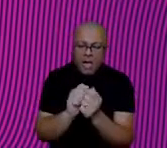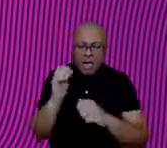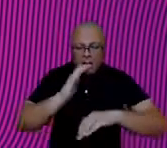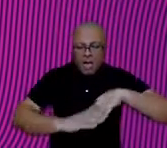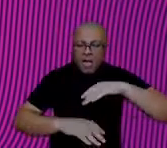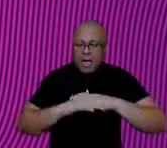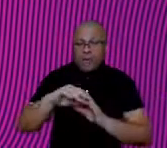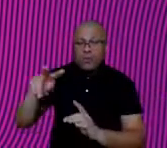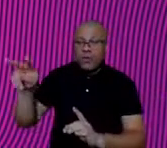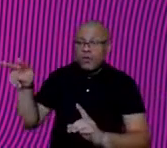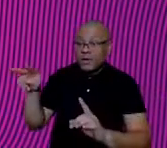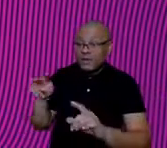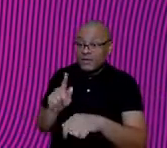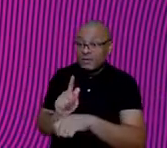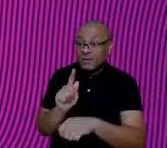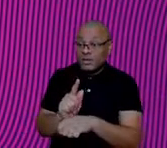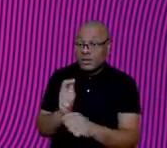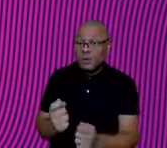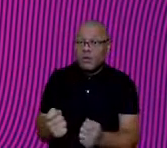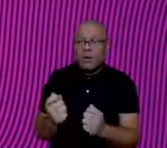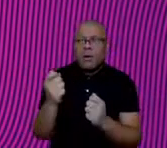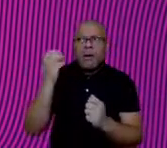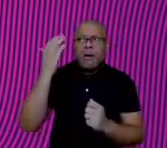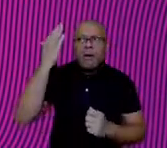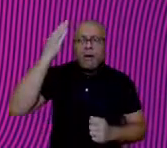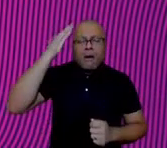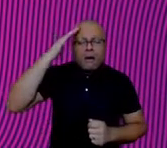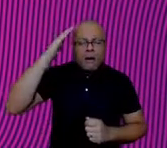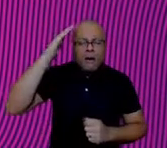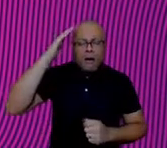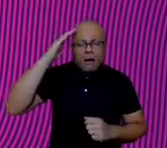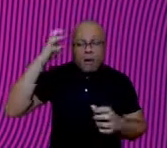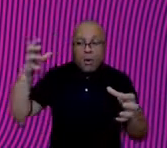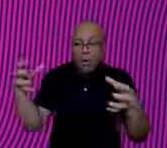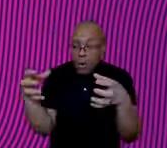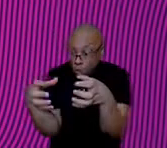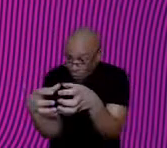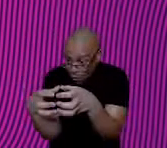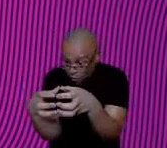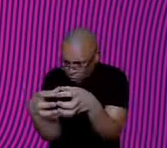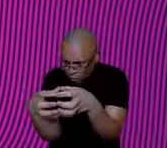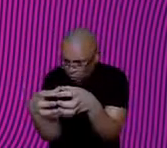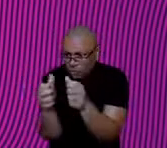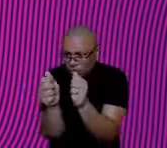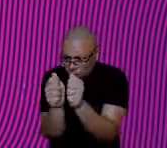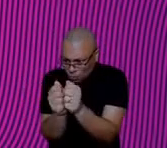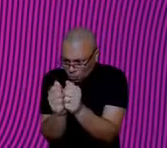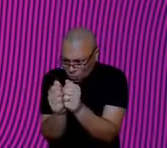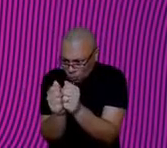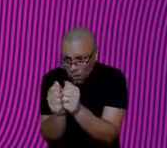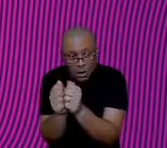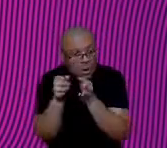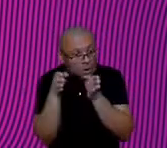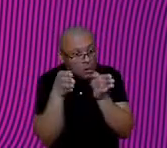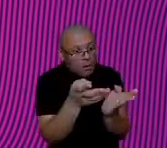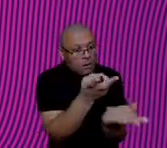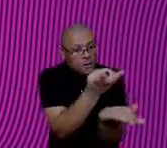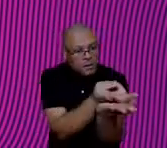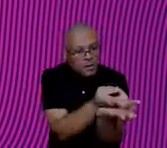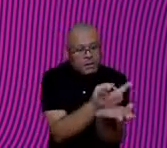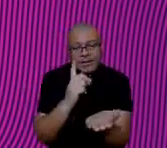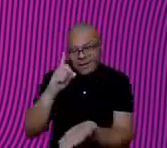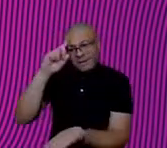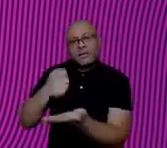gestão, de poder integrar tudo isso dentro de uma perspectiva centrada no paciente. Né?